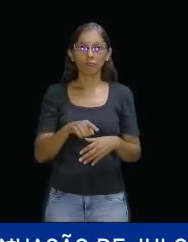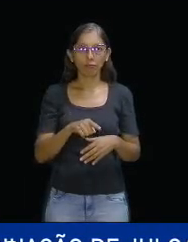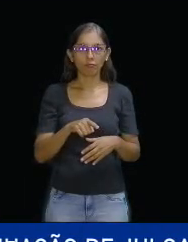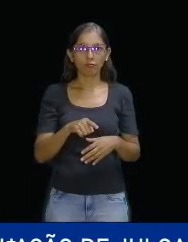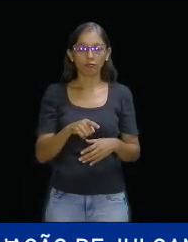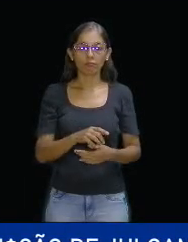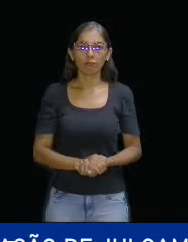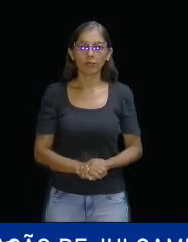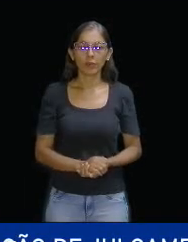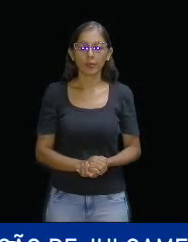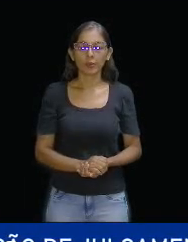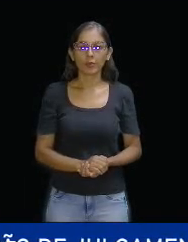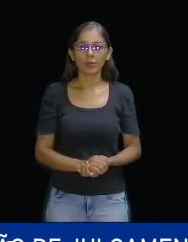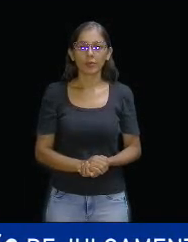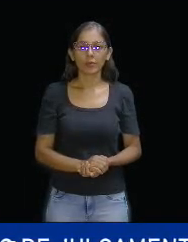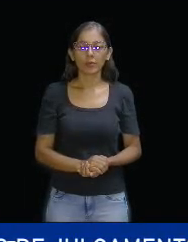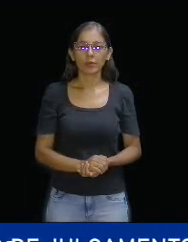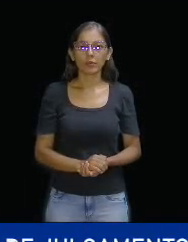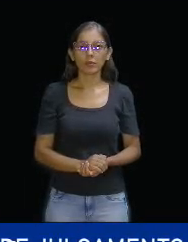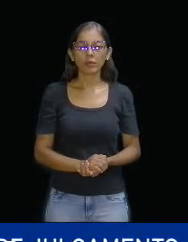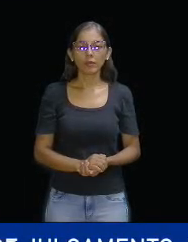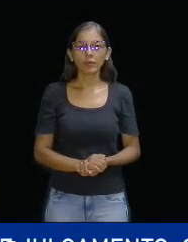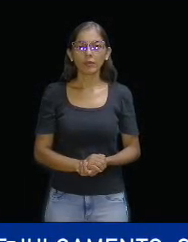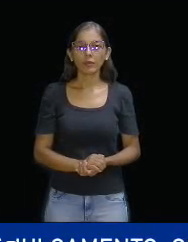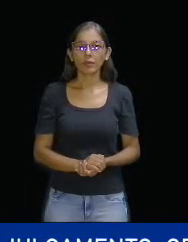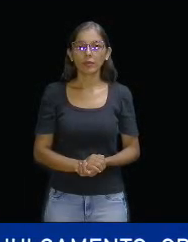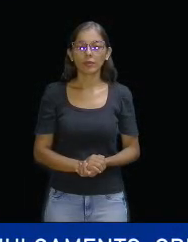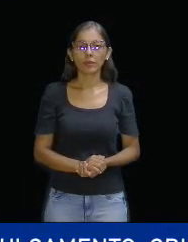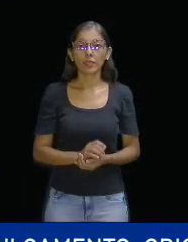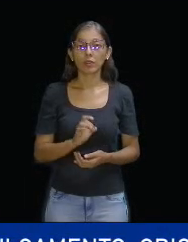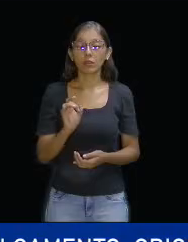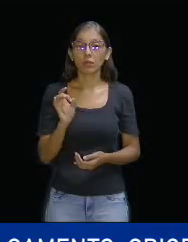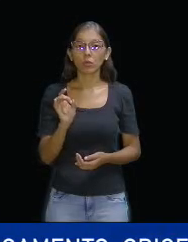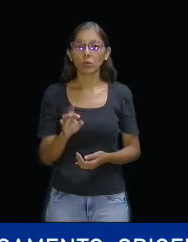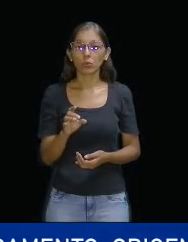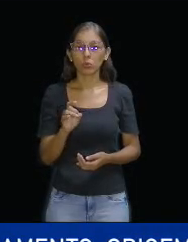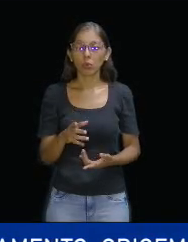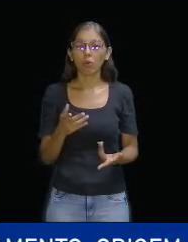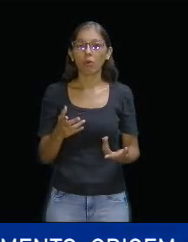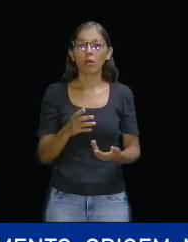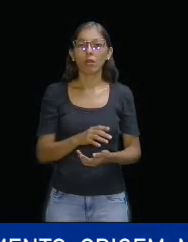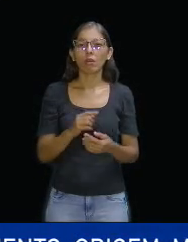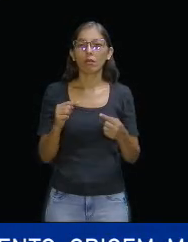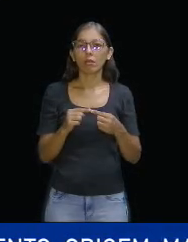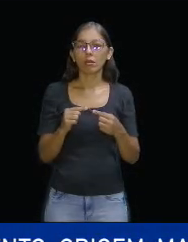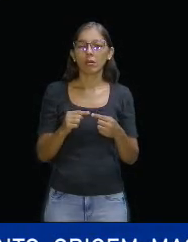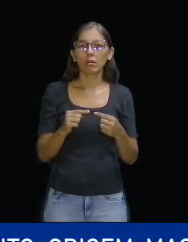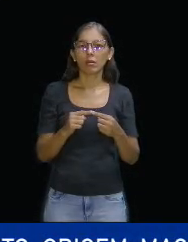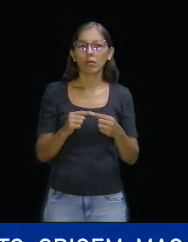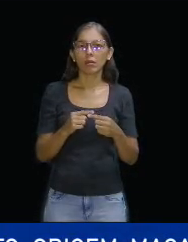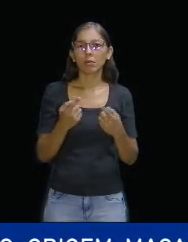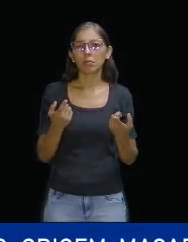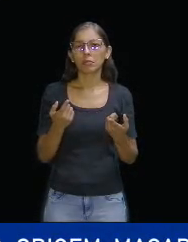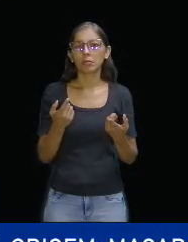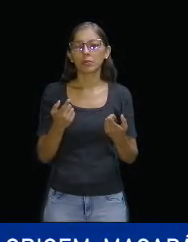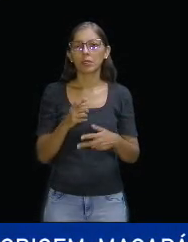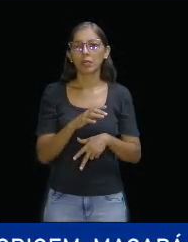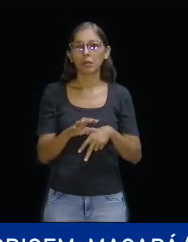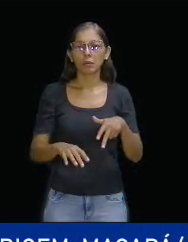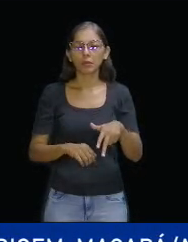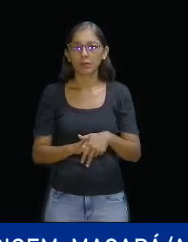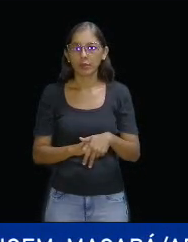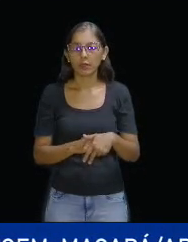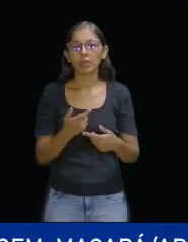é o suficiente por si só para caracterizar abuso de poder político ou econômico,